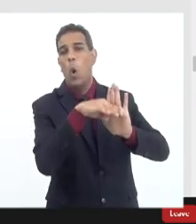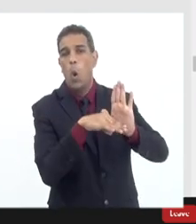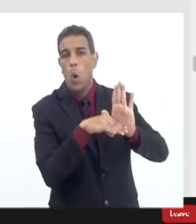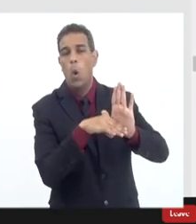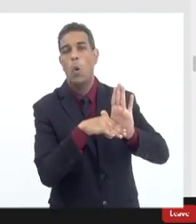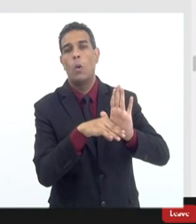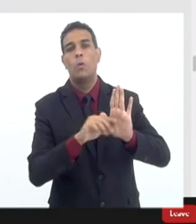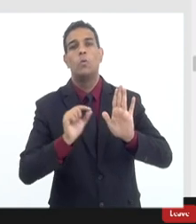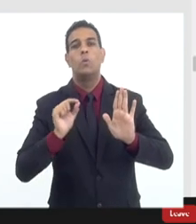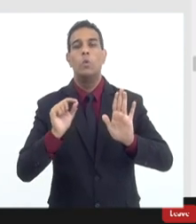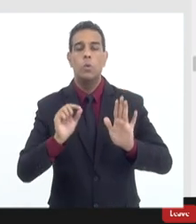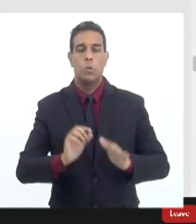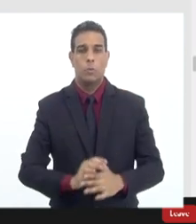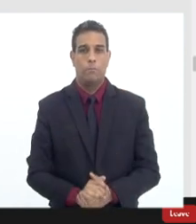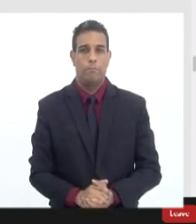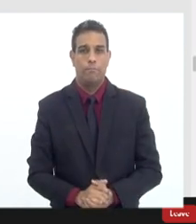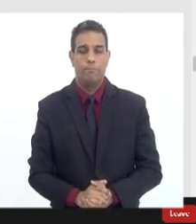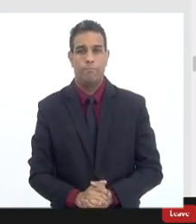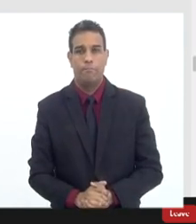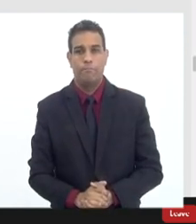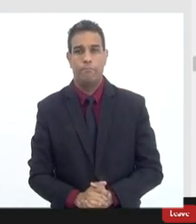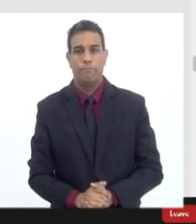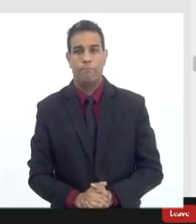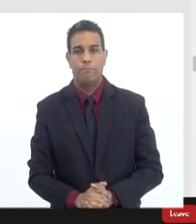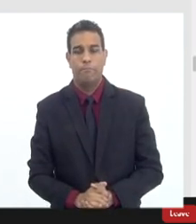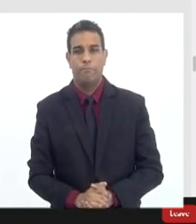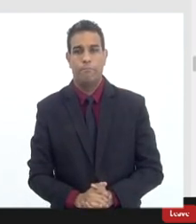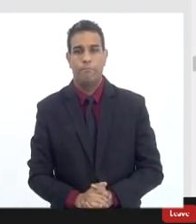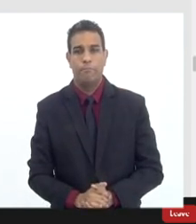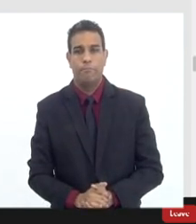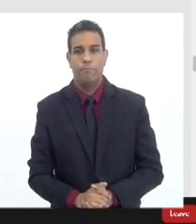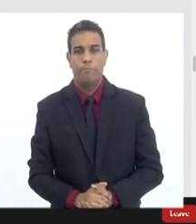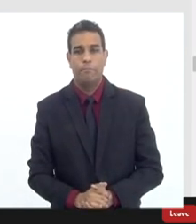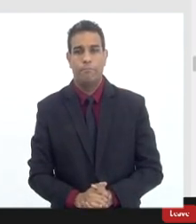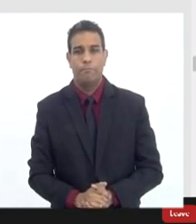sobre a política